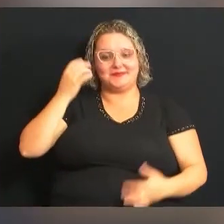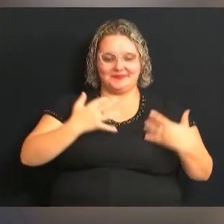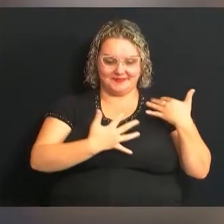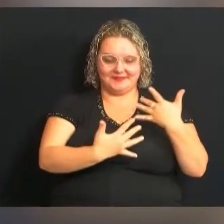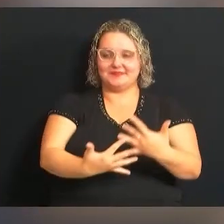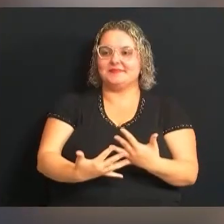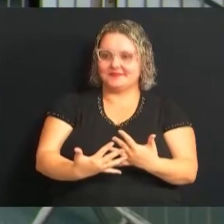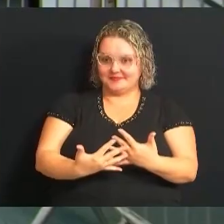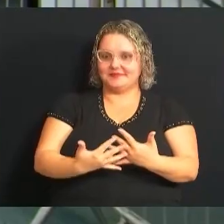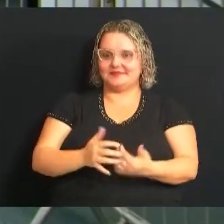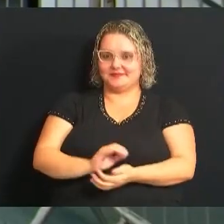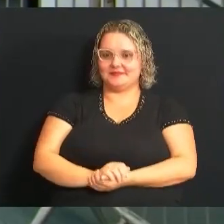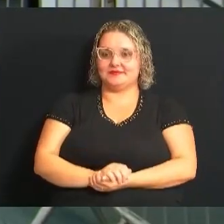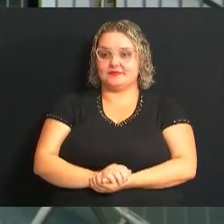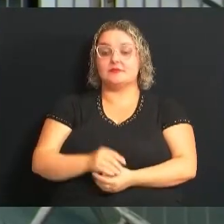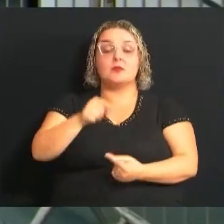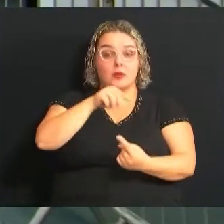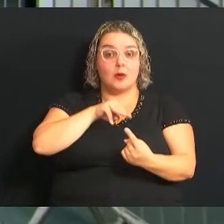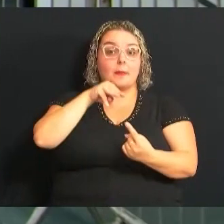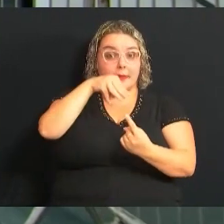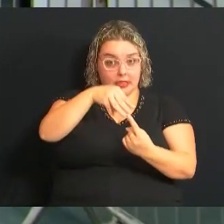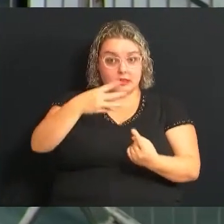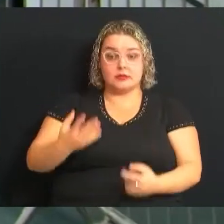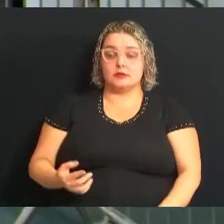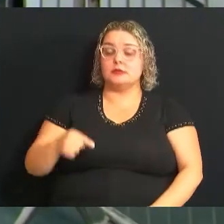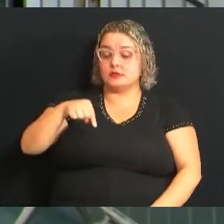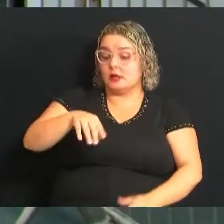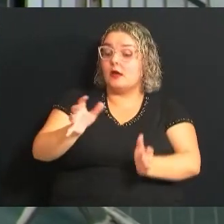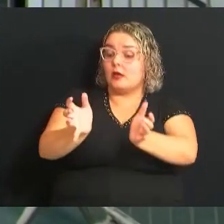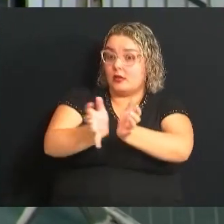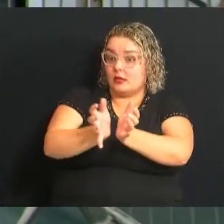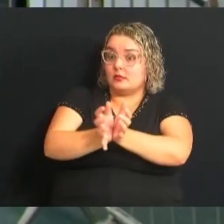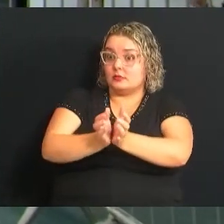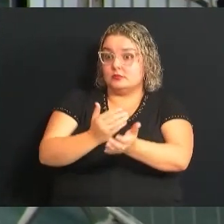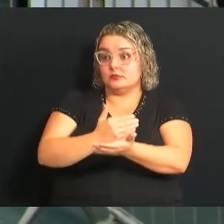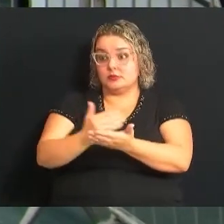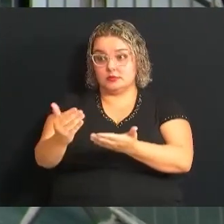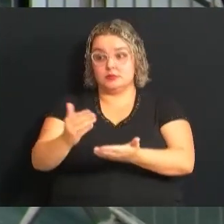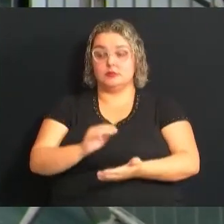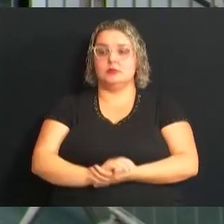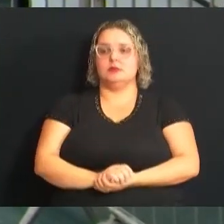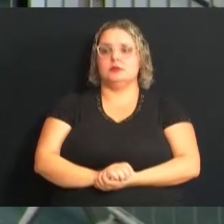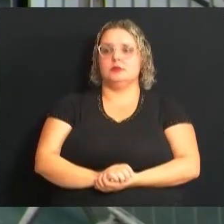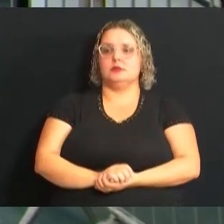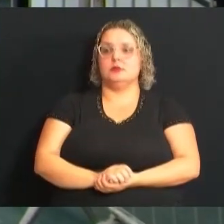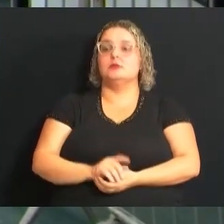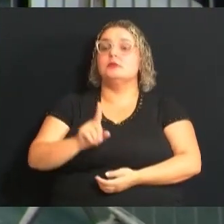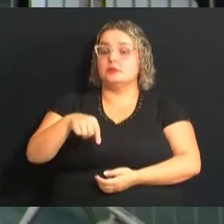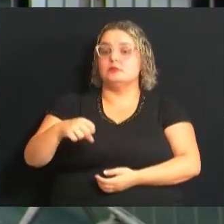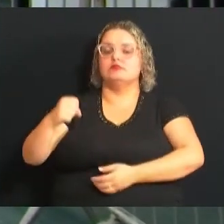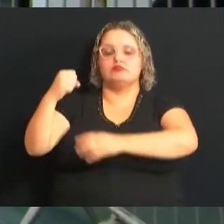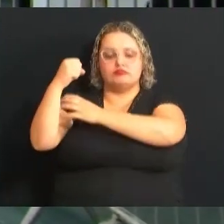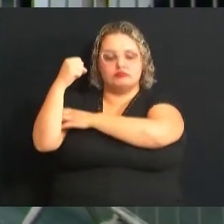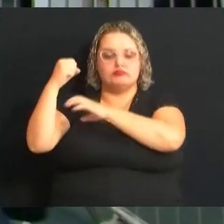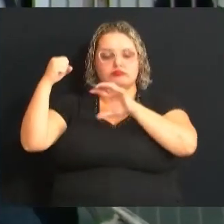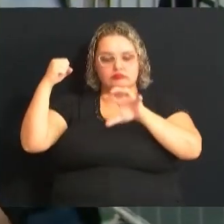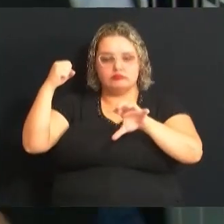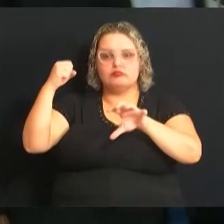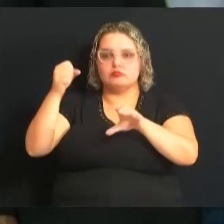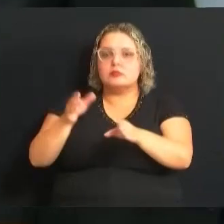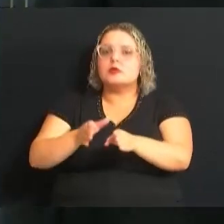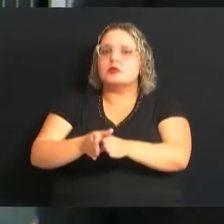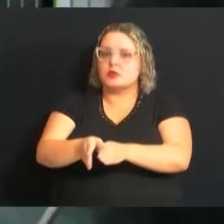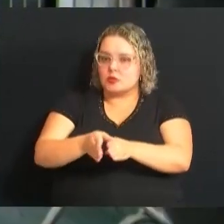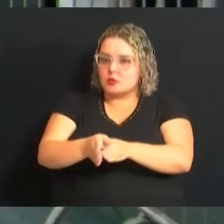no último semestre. Uma das metas assim da comissão, desde o princípio, né, foi o empoderamento